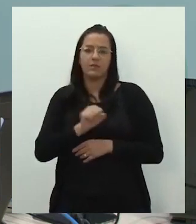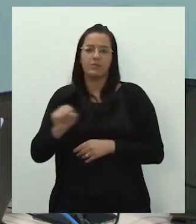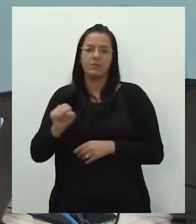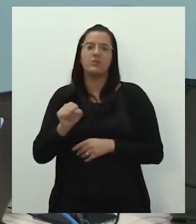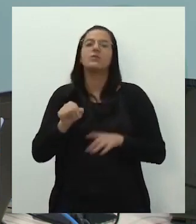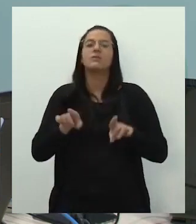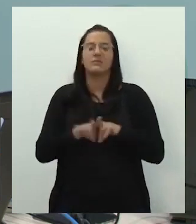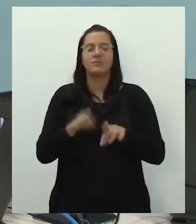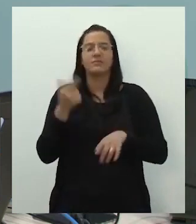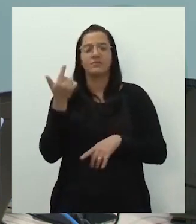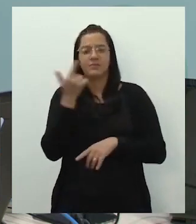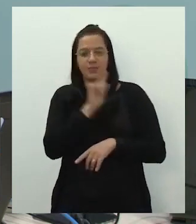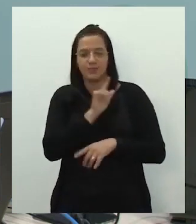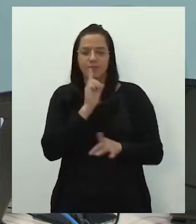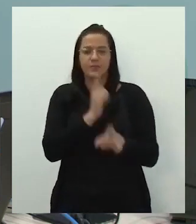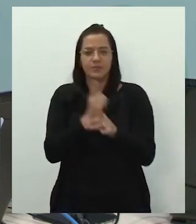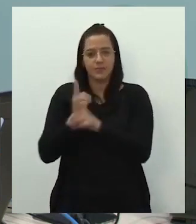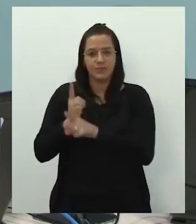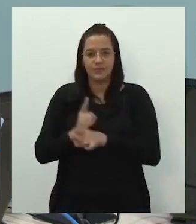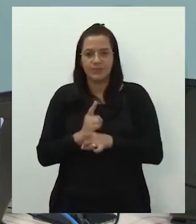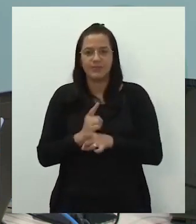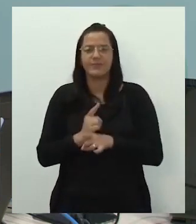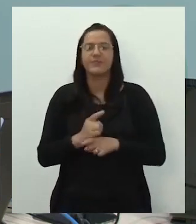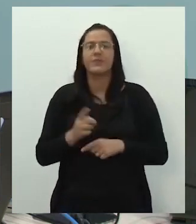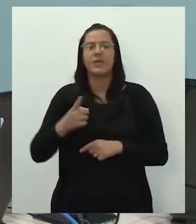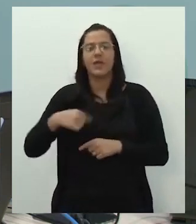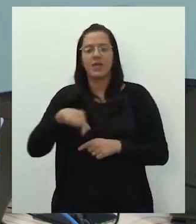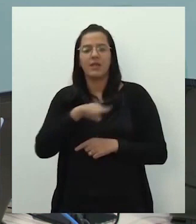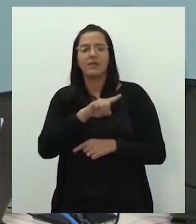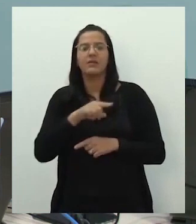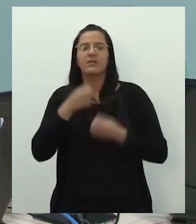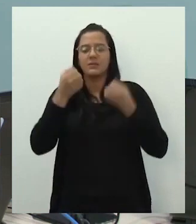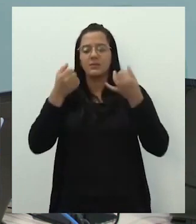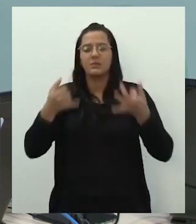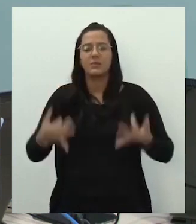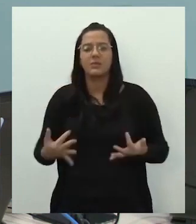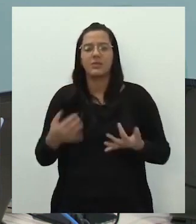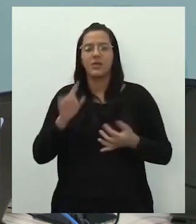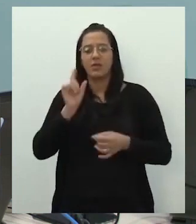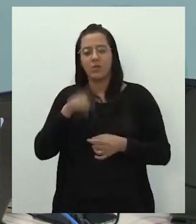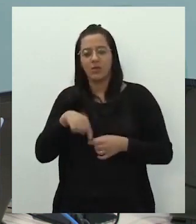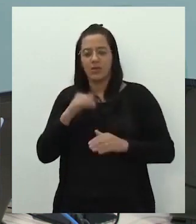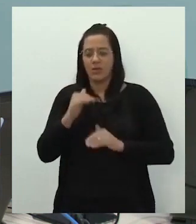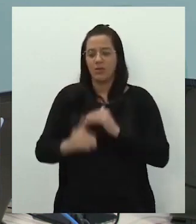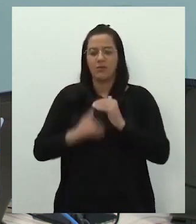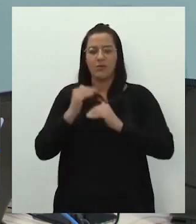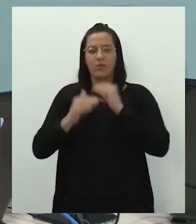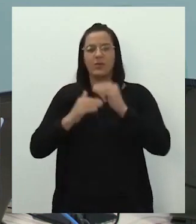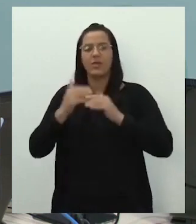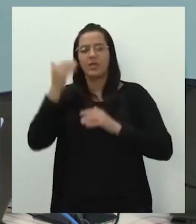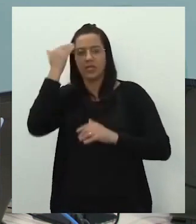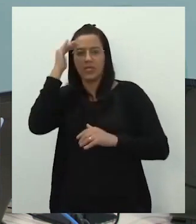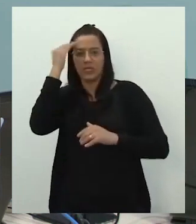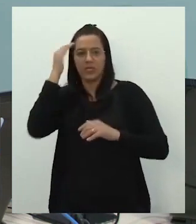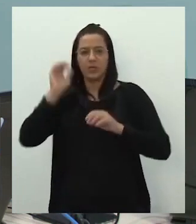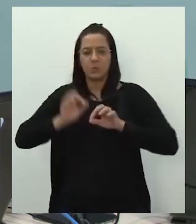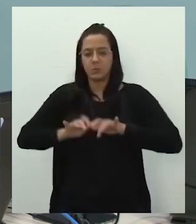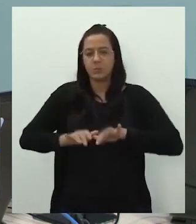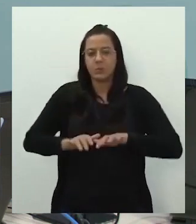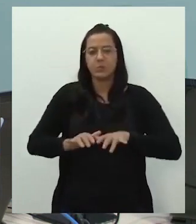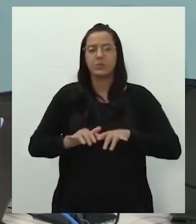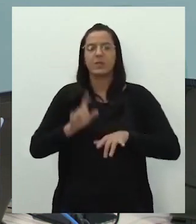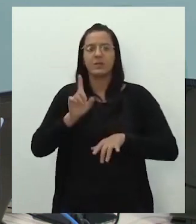limitações da elaboração do fluxograma, essa atividade ela propicia o desenvolvimento da competência digital preconizada